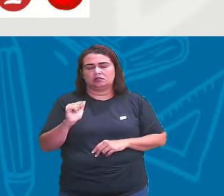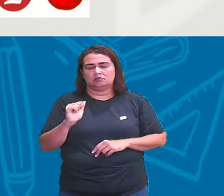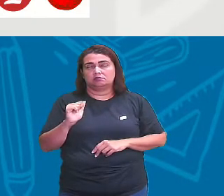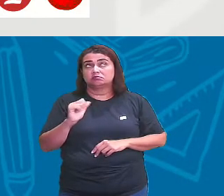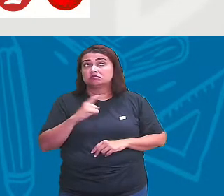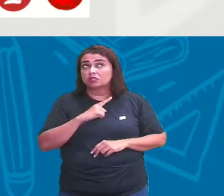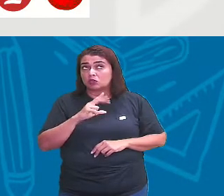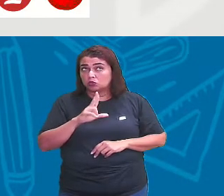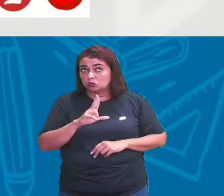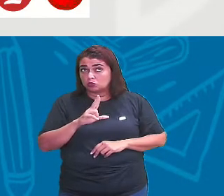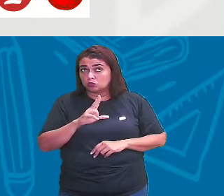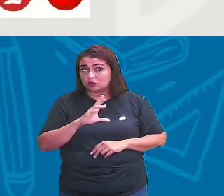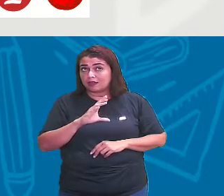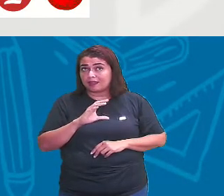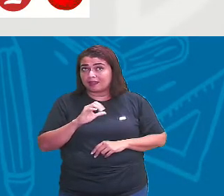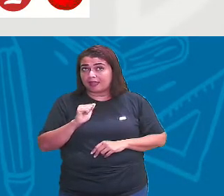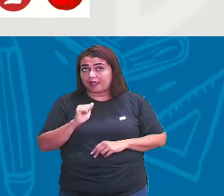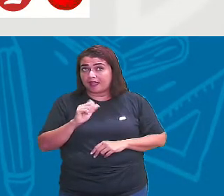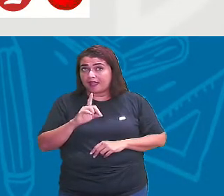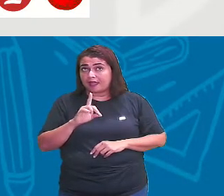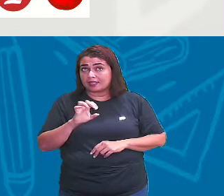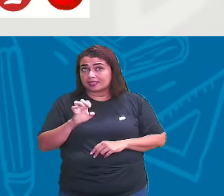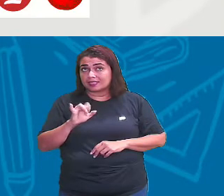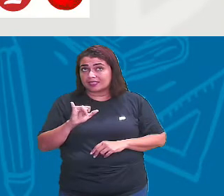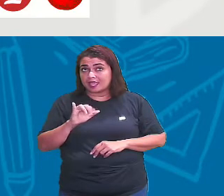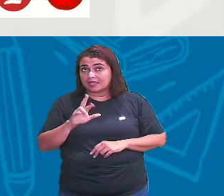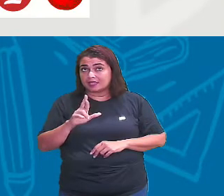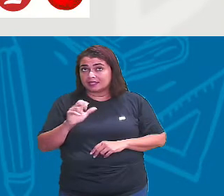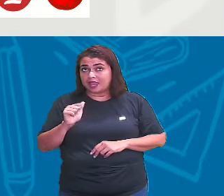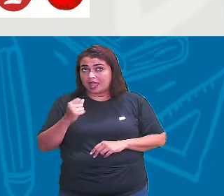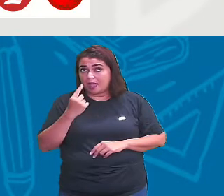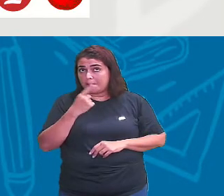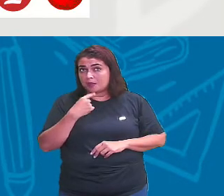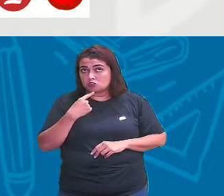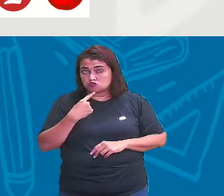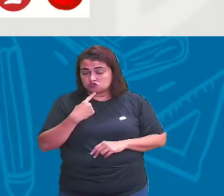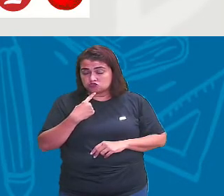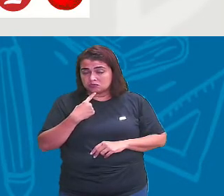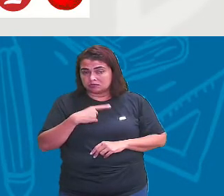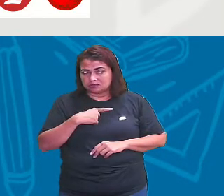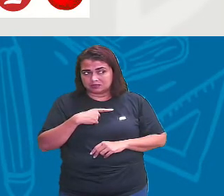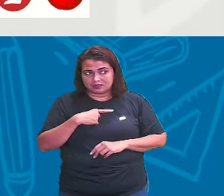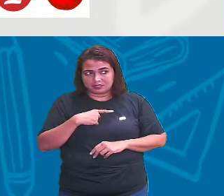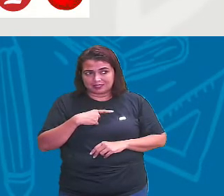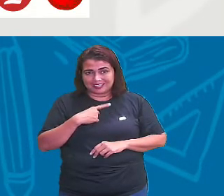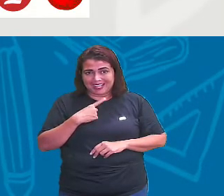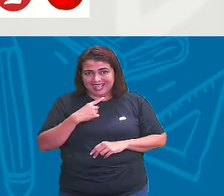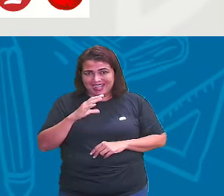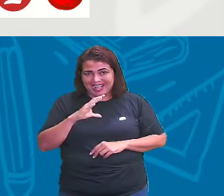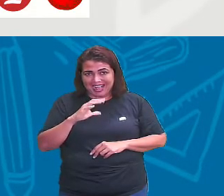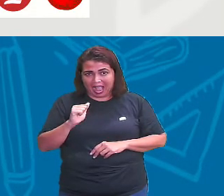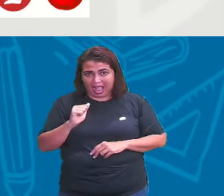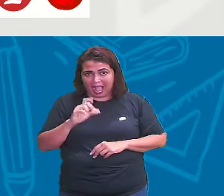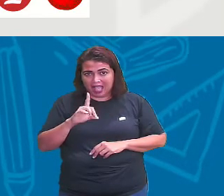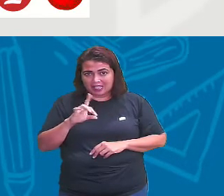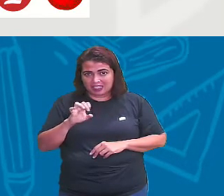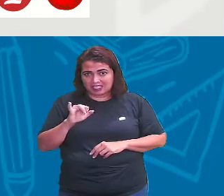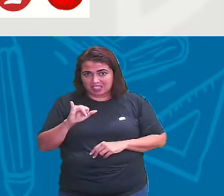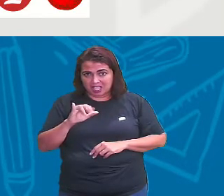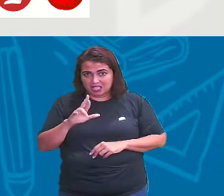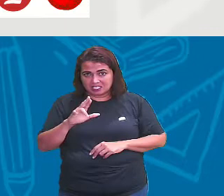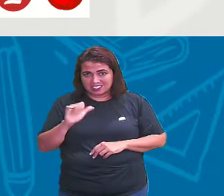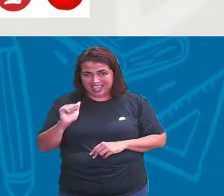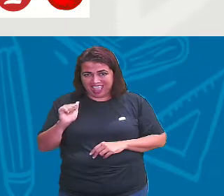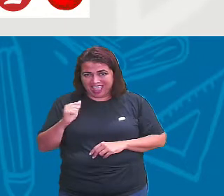U? Eu fiz aquele movimento com a boca, cadeira. Não